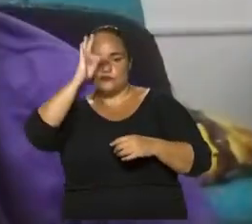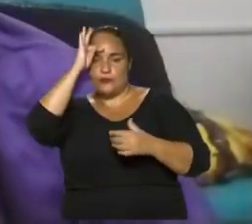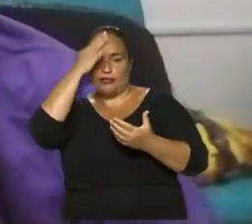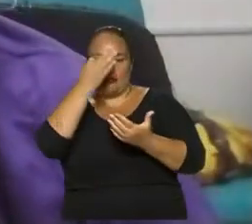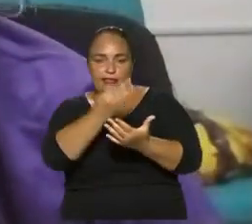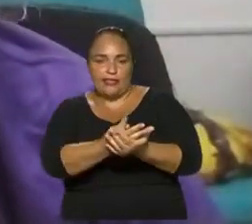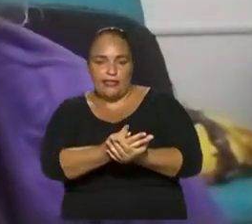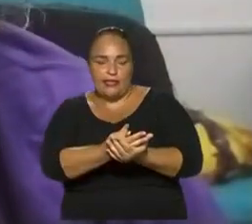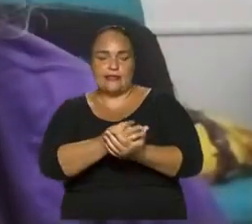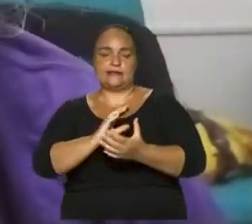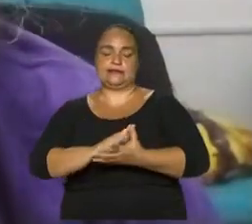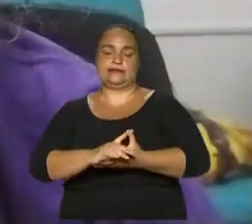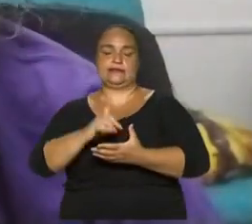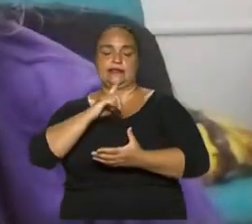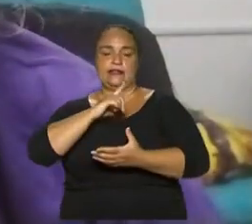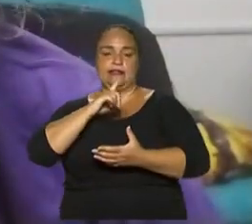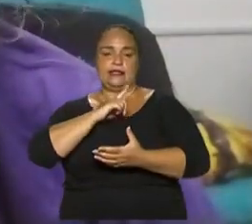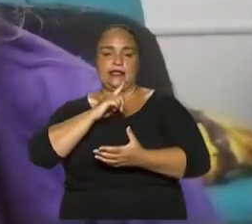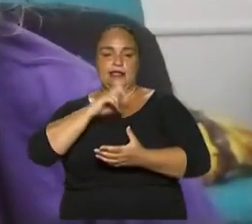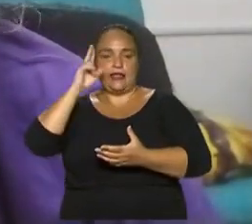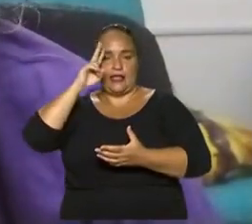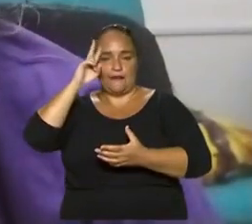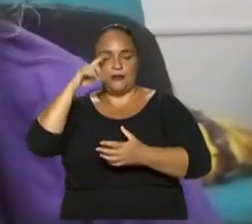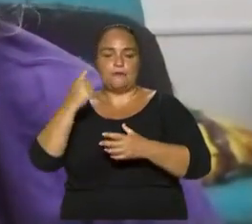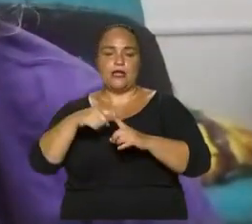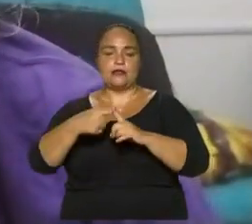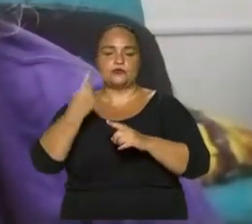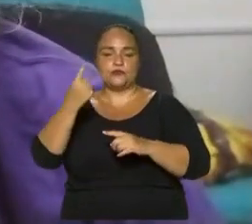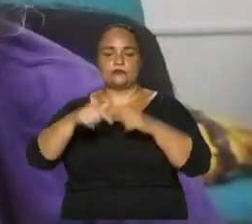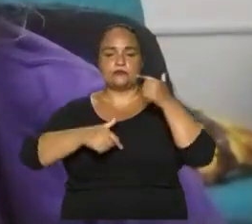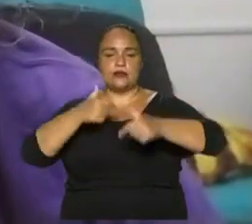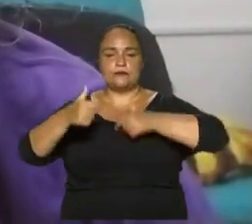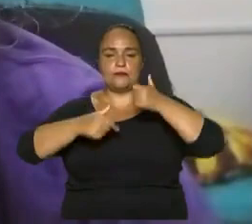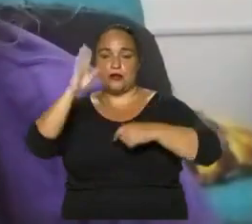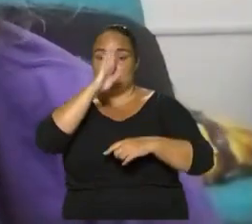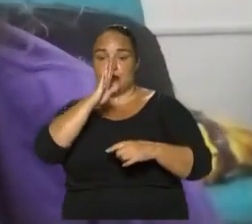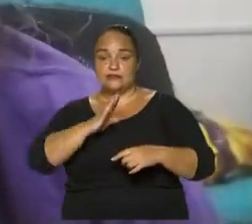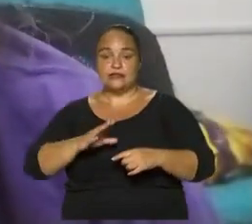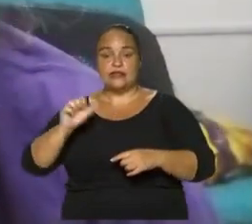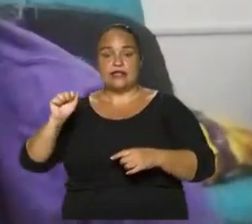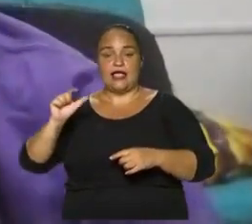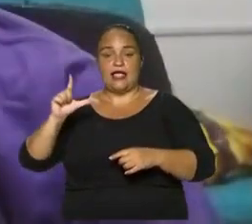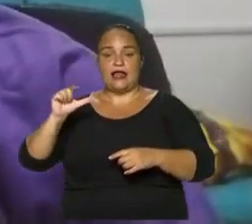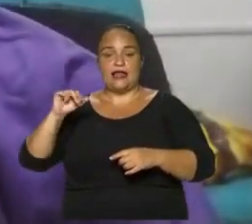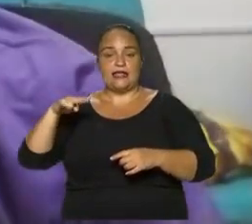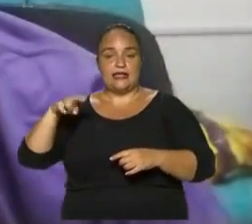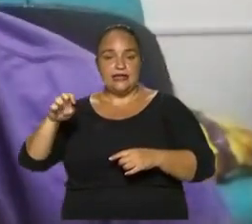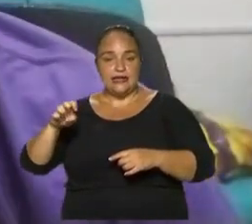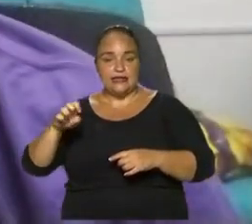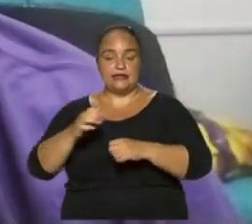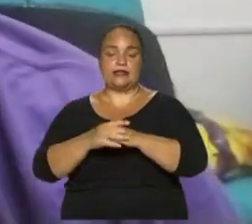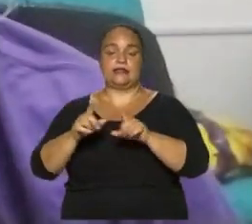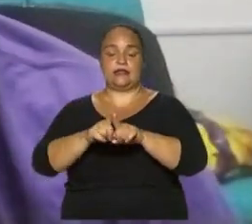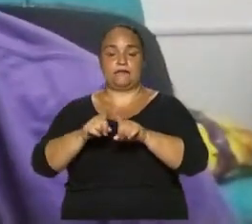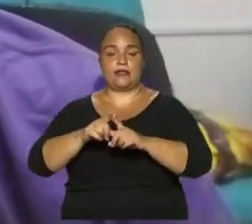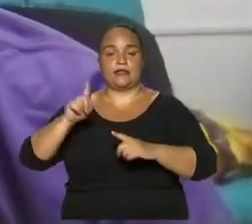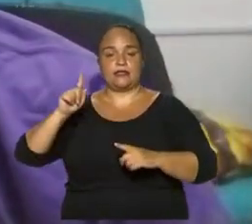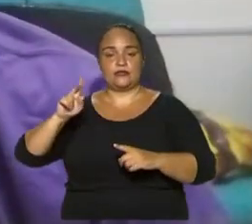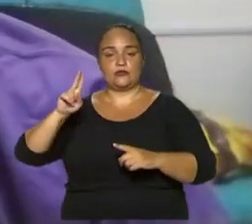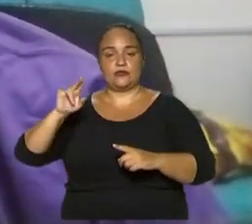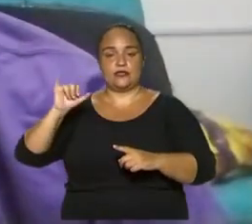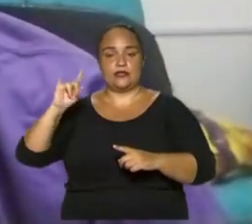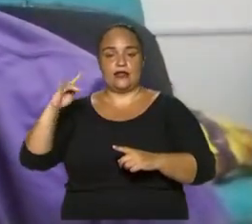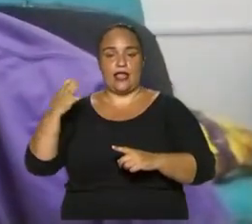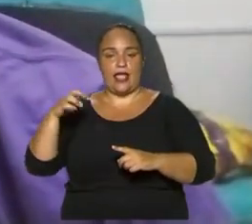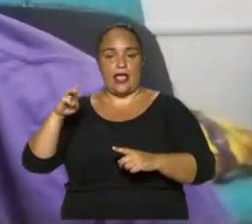tese. Eu lembrei de mais um trabalho agora brasileiro da Aline Daca, também tem do Guilherme Smith, que foi